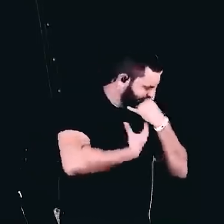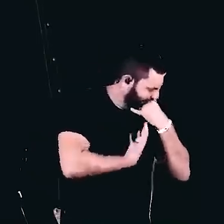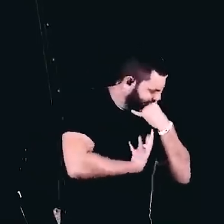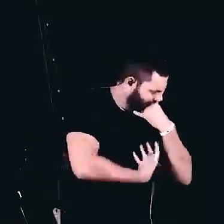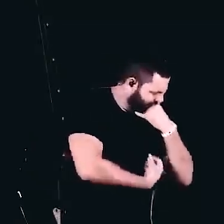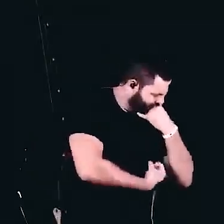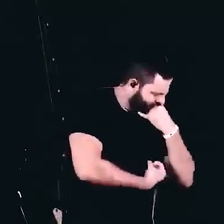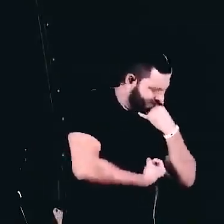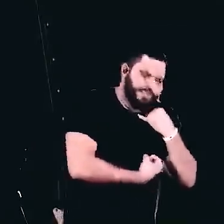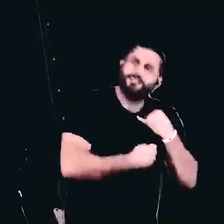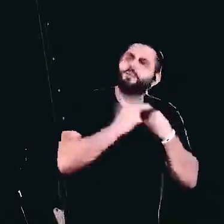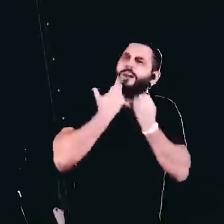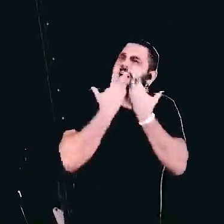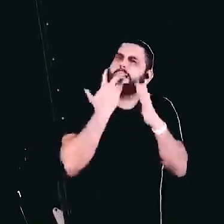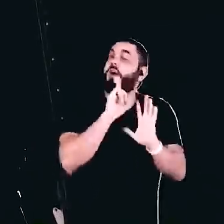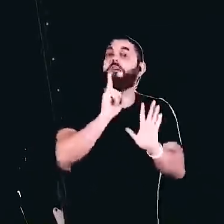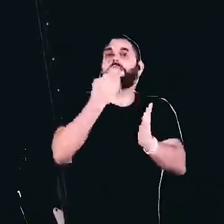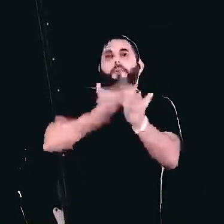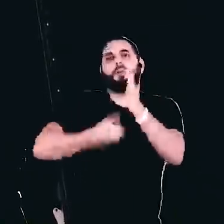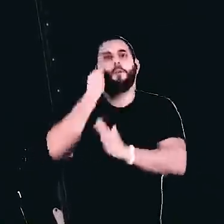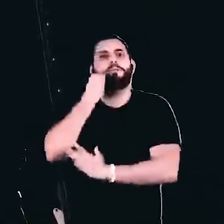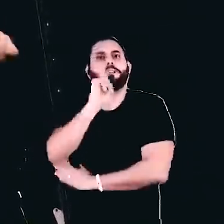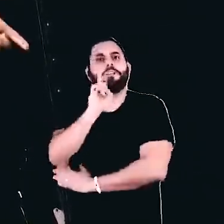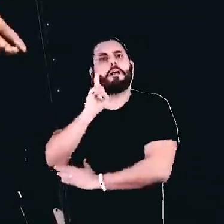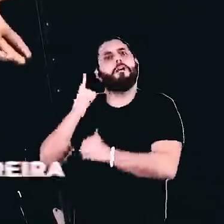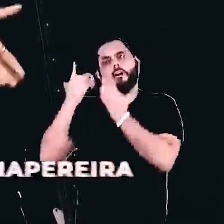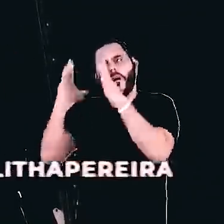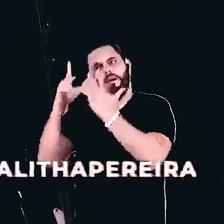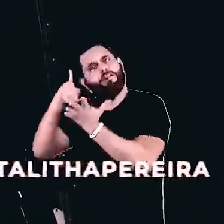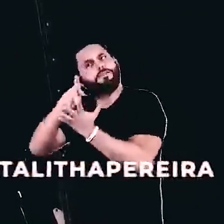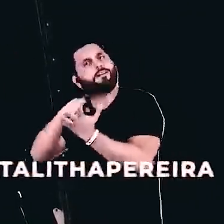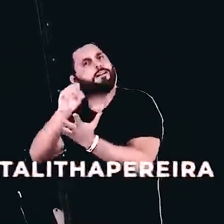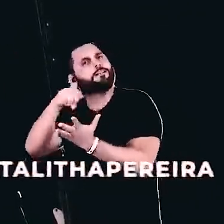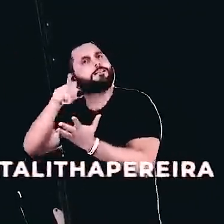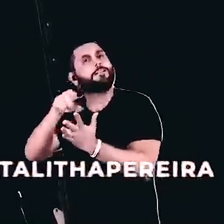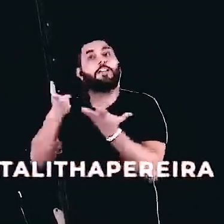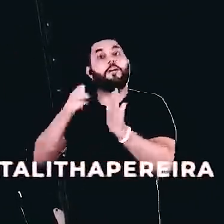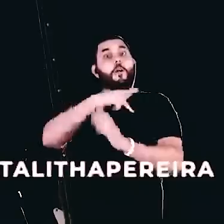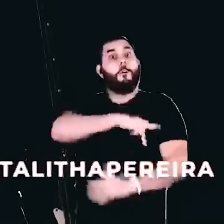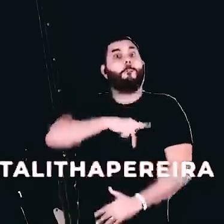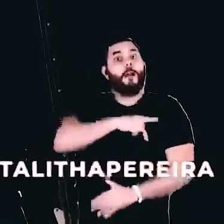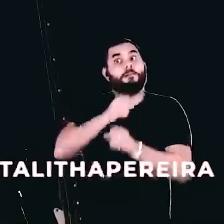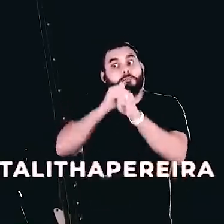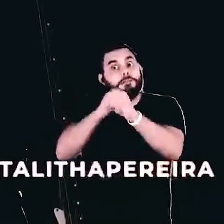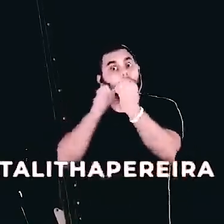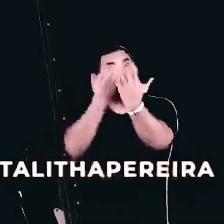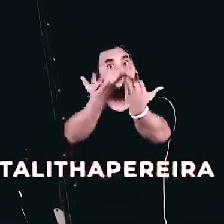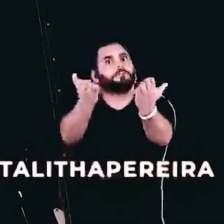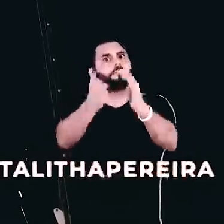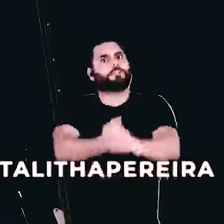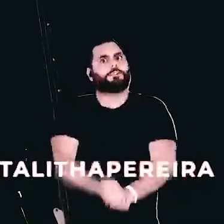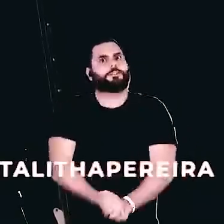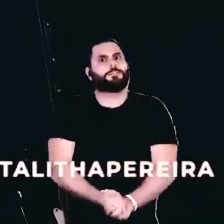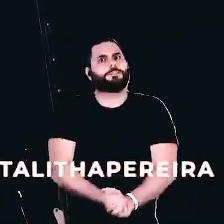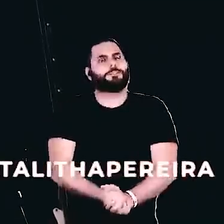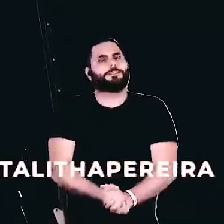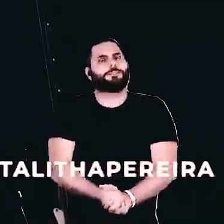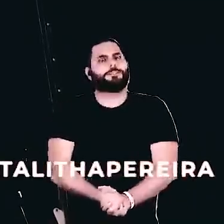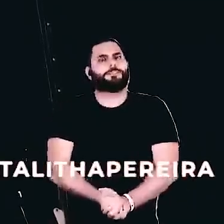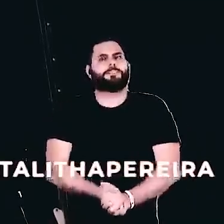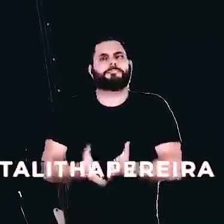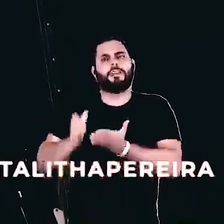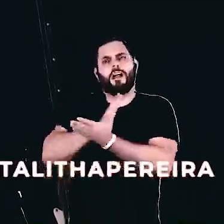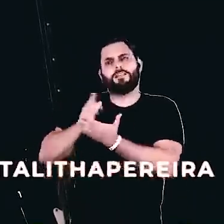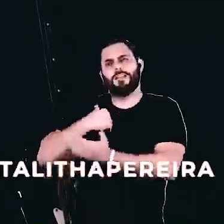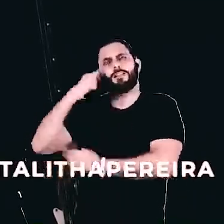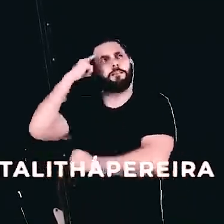cansado. A gente nunca deve perder a oportunidade de elogiar sinceramente as pessoas. Foi isso que Paulo estava nos ensinando. Sabe, às vezes a